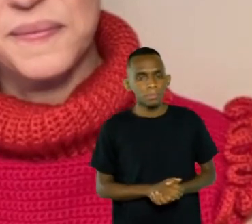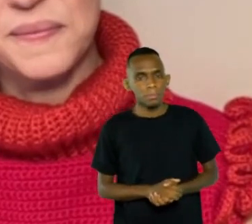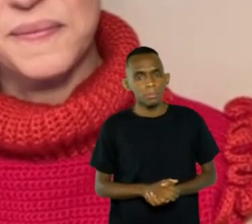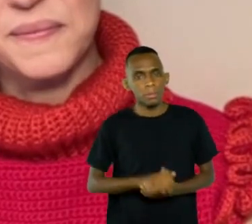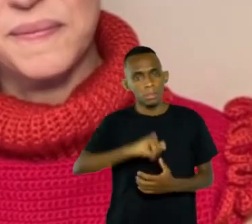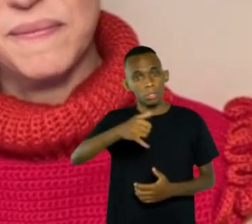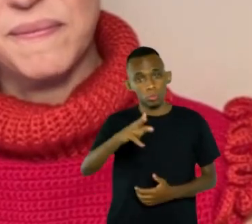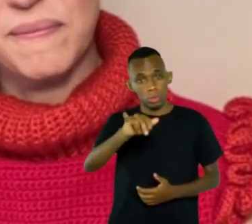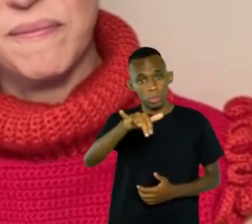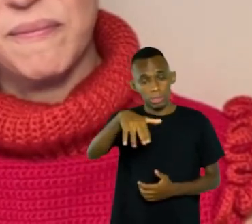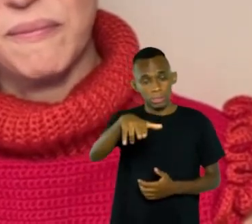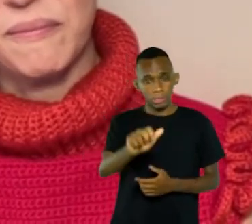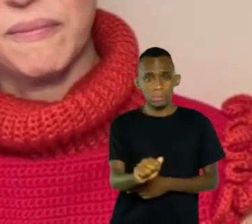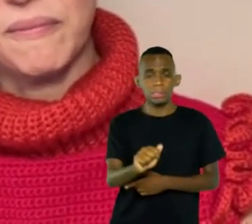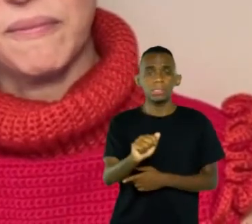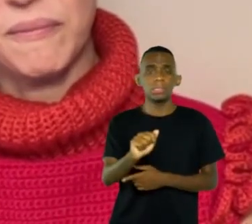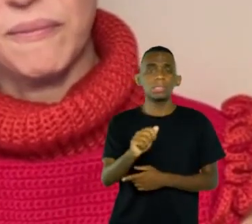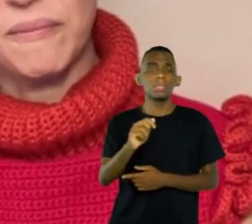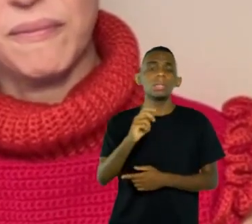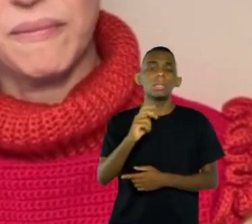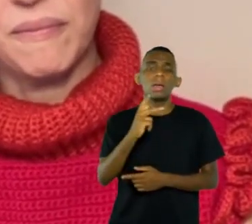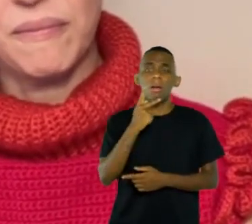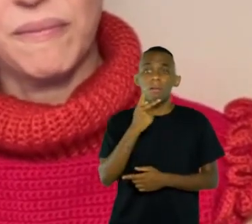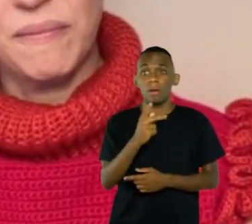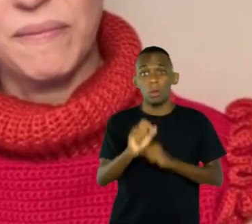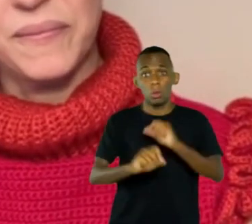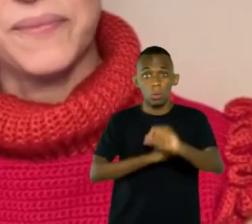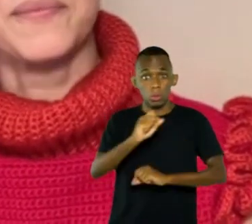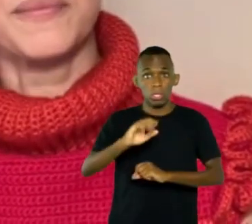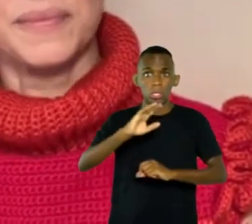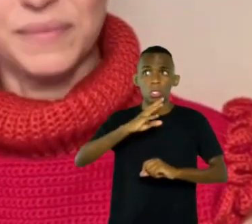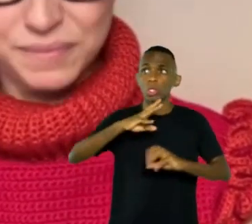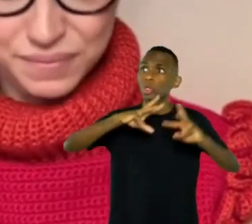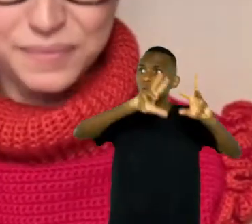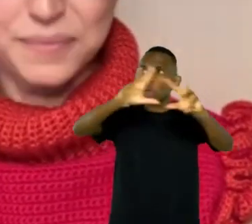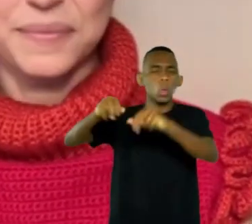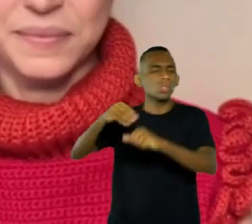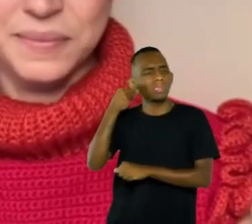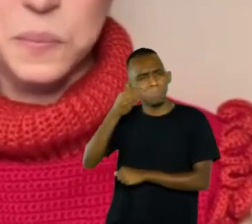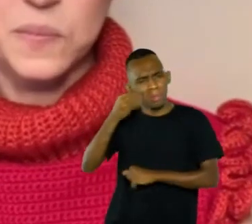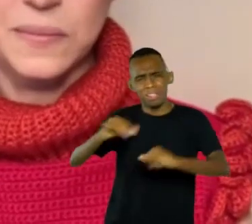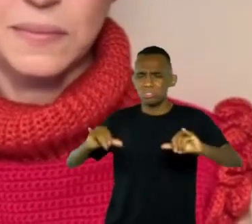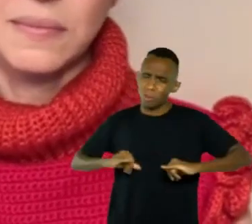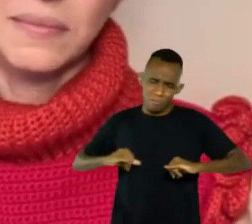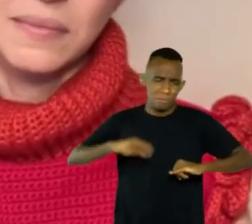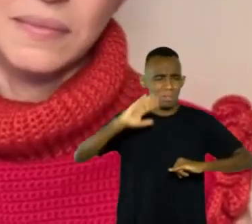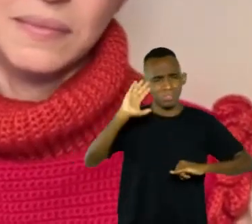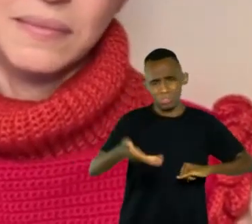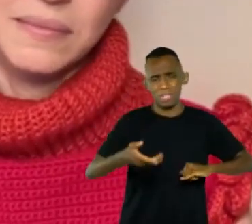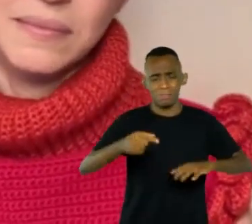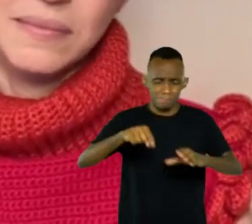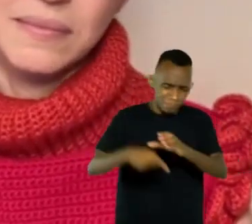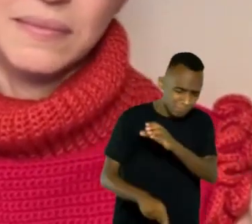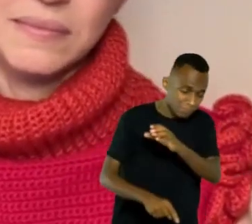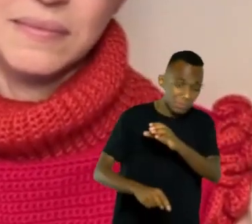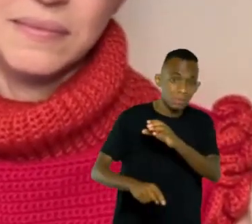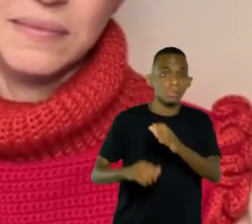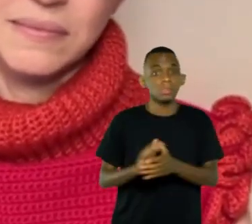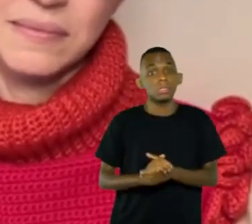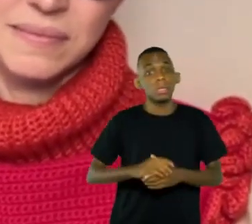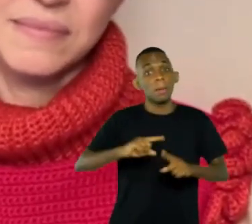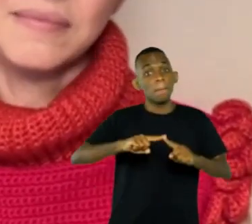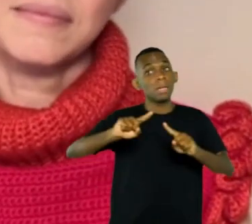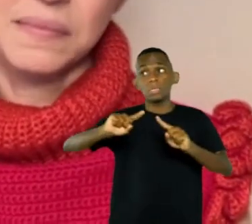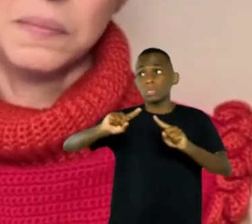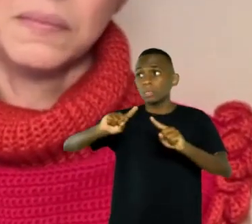Juliane Diniz diz: Acho que todos já vimos o fim do mundo algumas vezes e o outro dia ama. Amanheceu